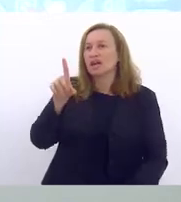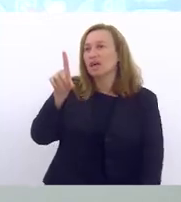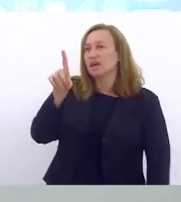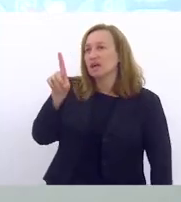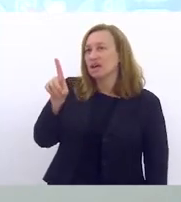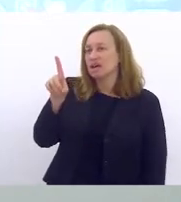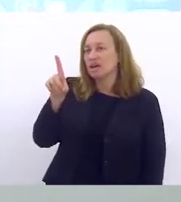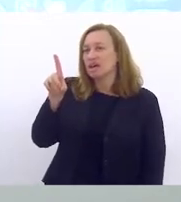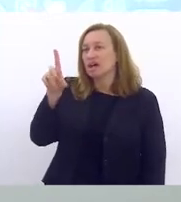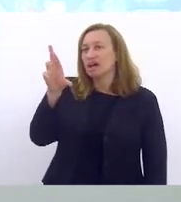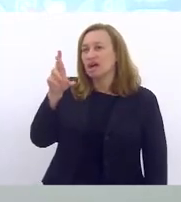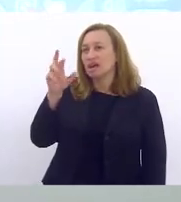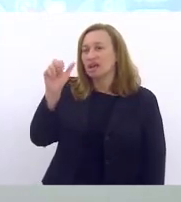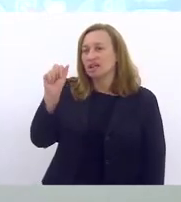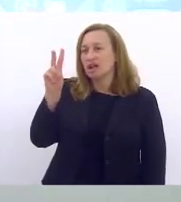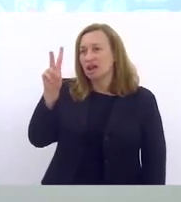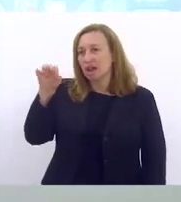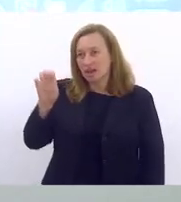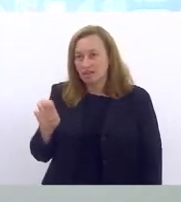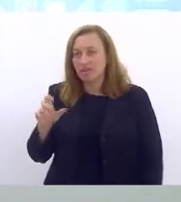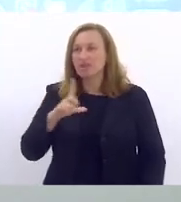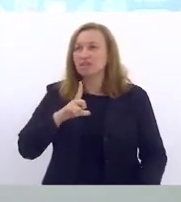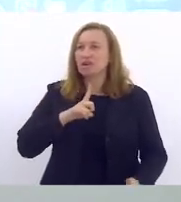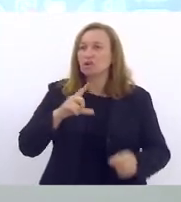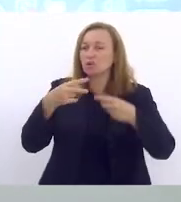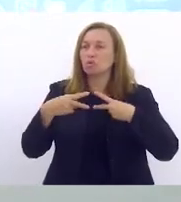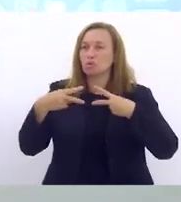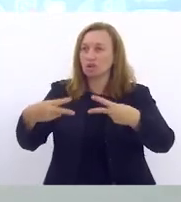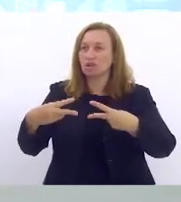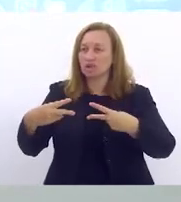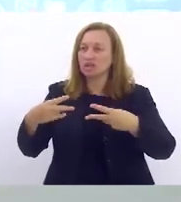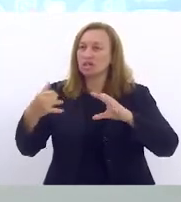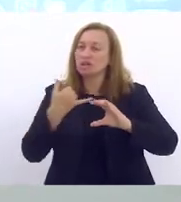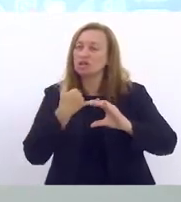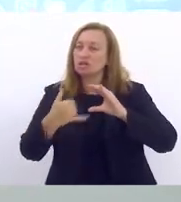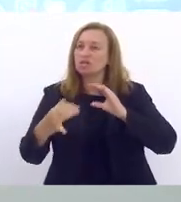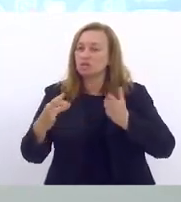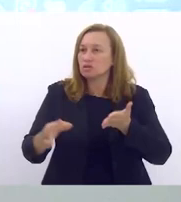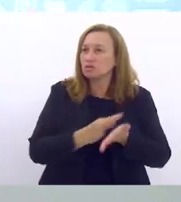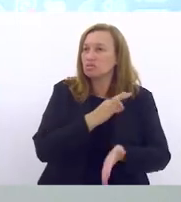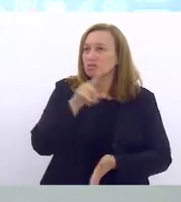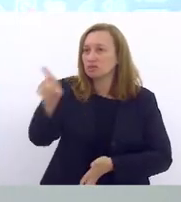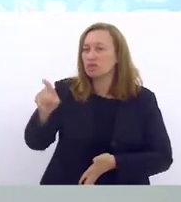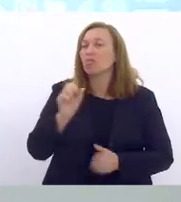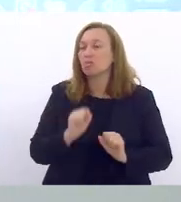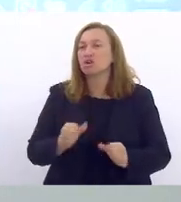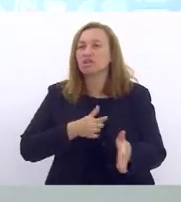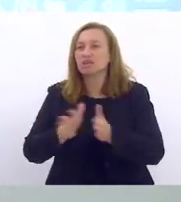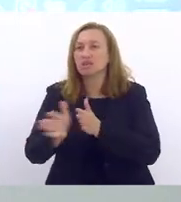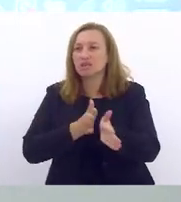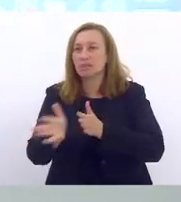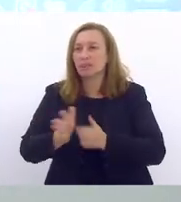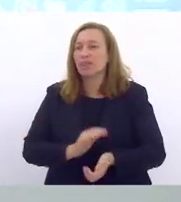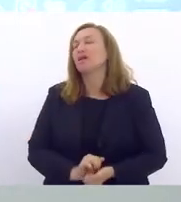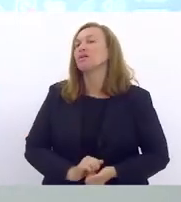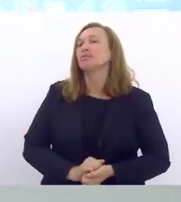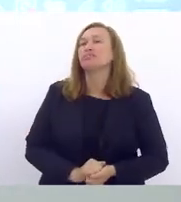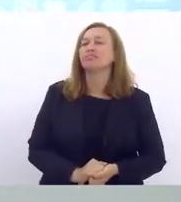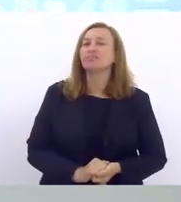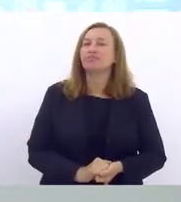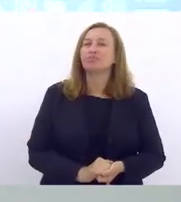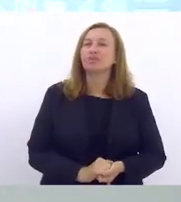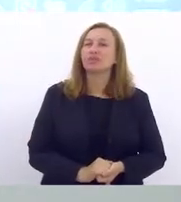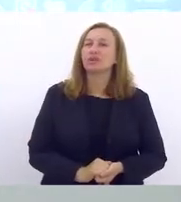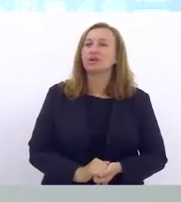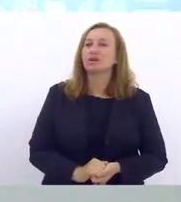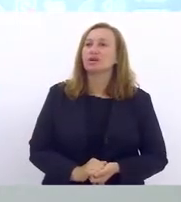no link da descrição do grupo, do WhatsApp. Elas podem acessar. É, e as